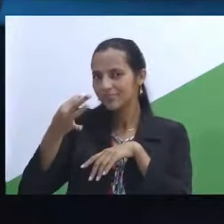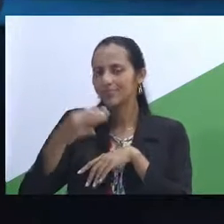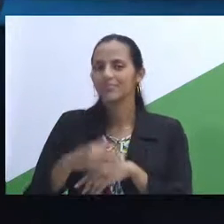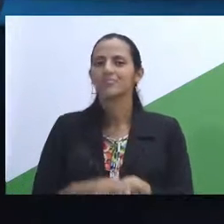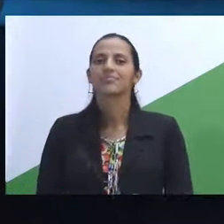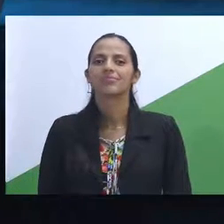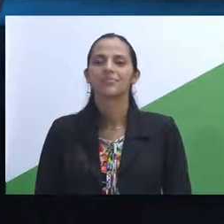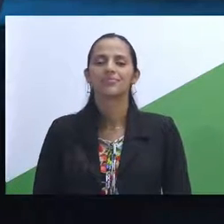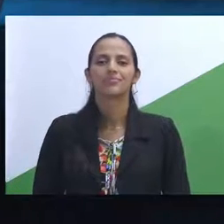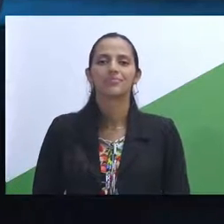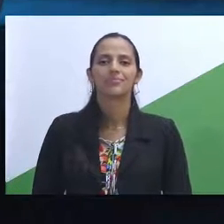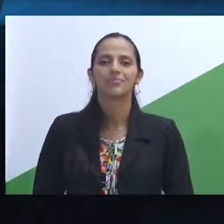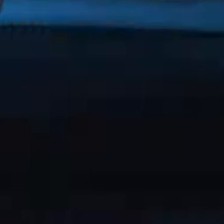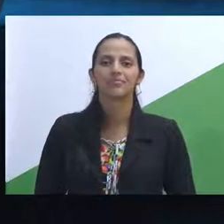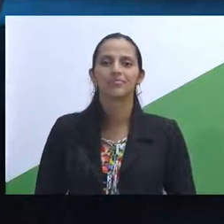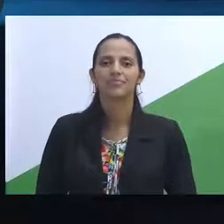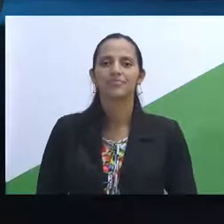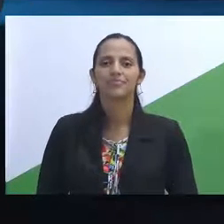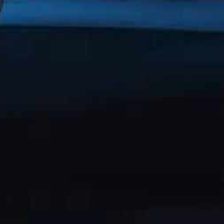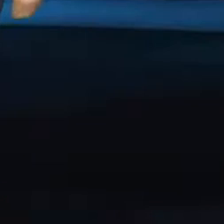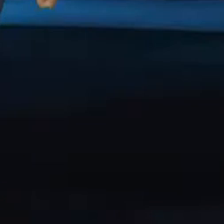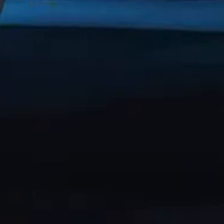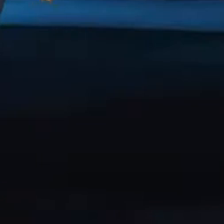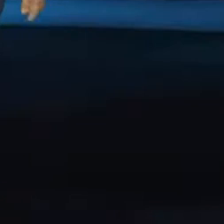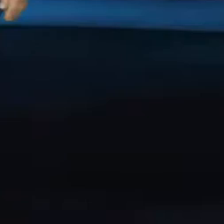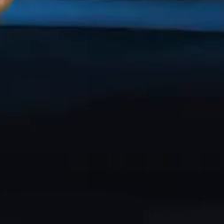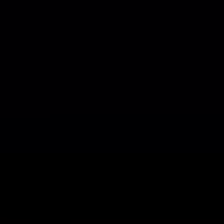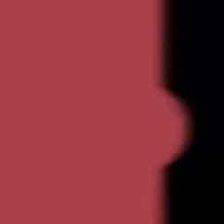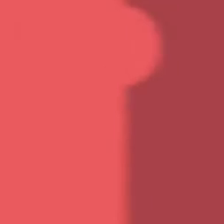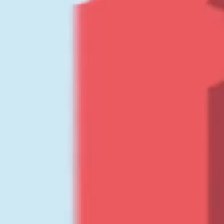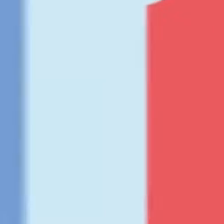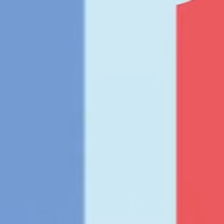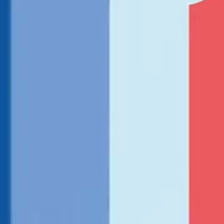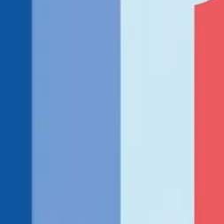então, aí, para vocês. Vamos lá, acompanha a aula. Vamos lá com tudo.